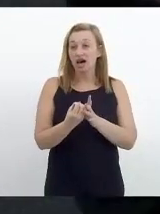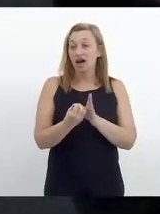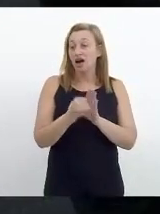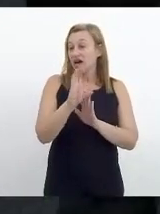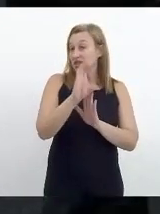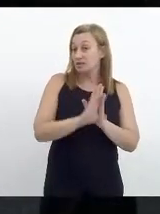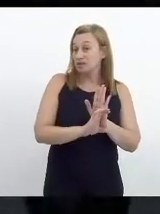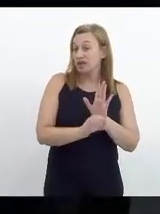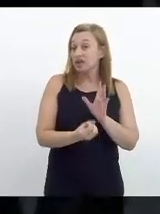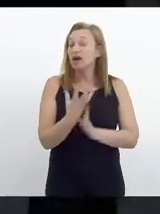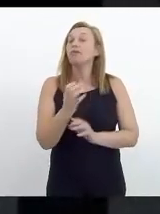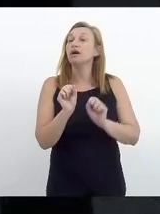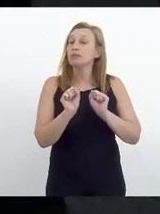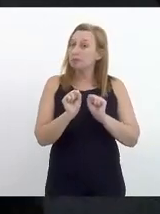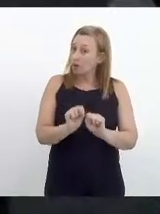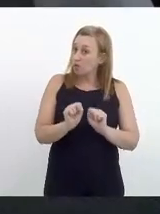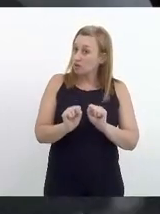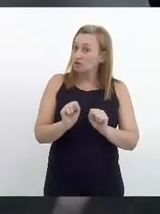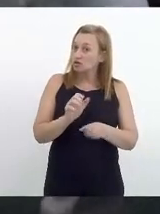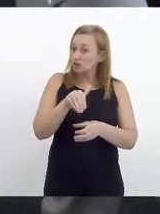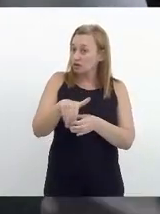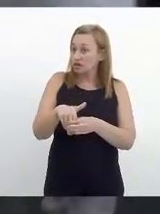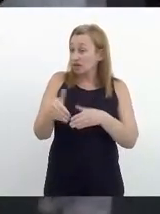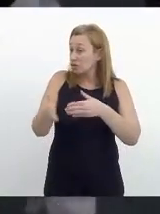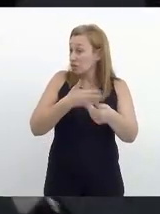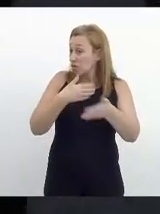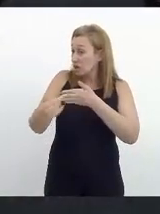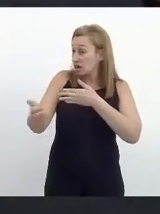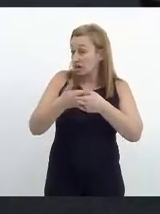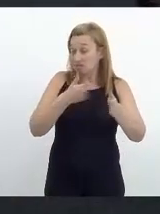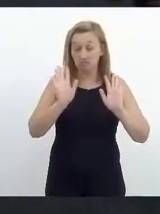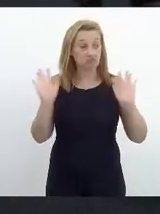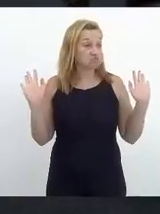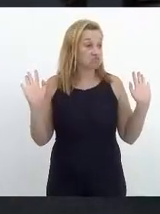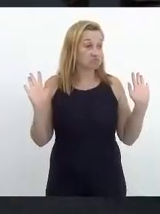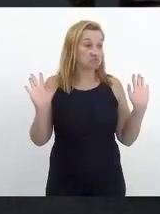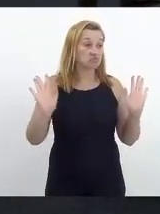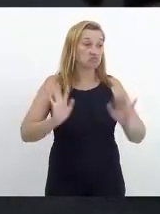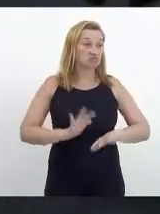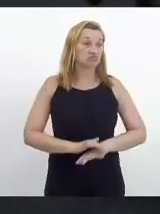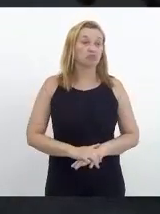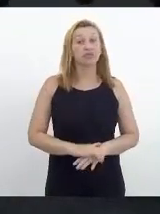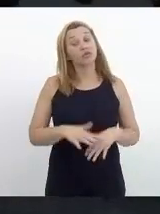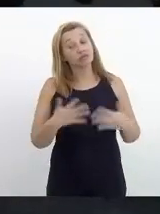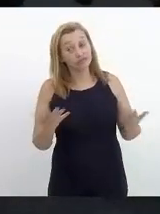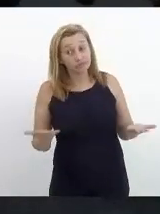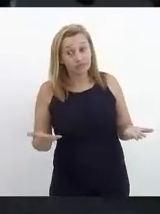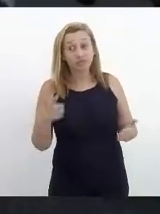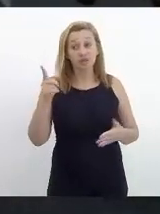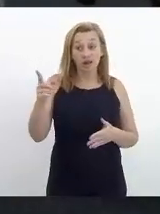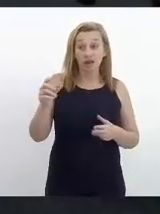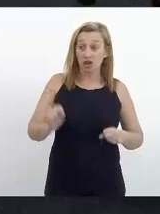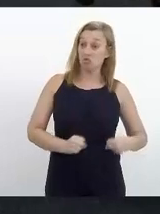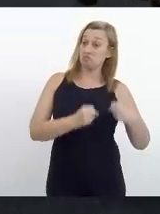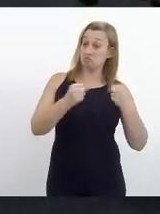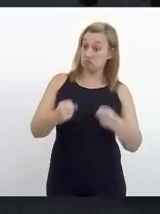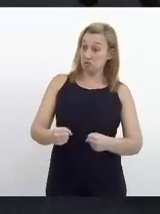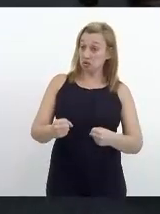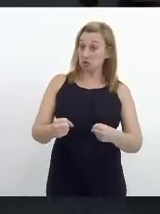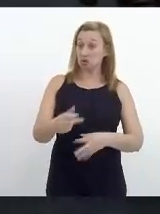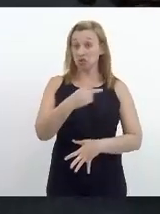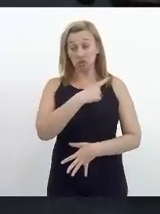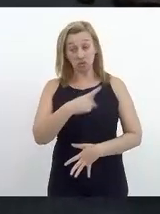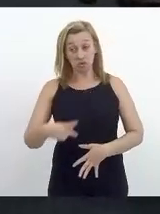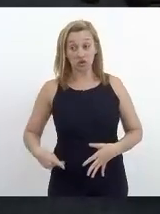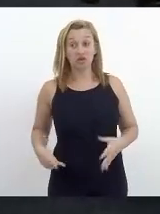Mas ele pode votar como ele quiser e bem entender. Afinal, ele é o poderoso presidente